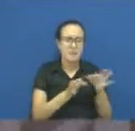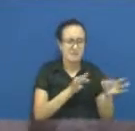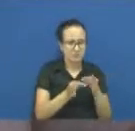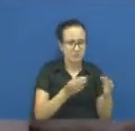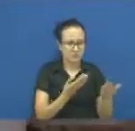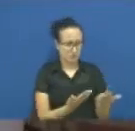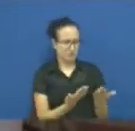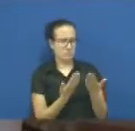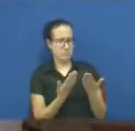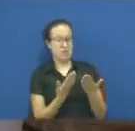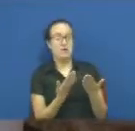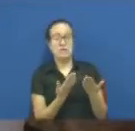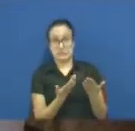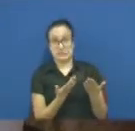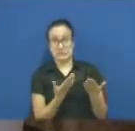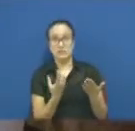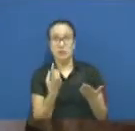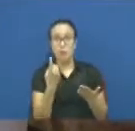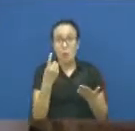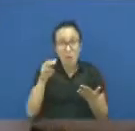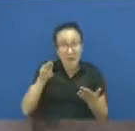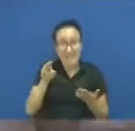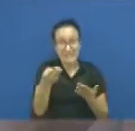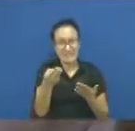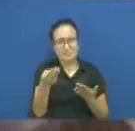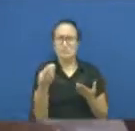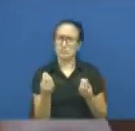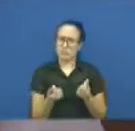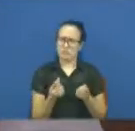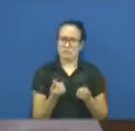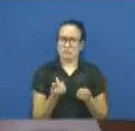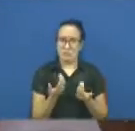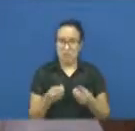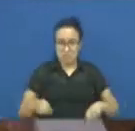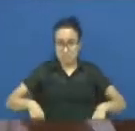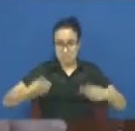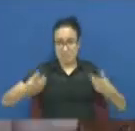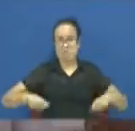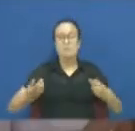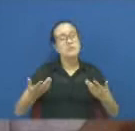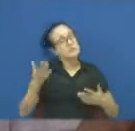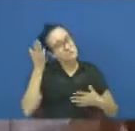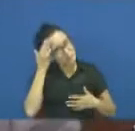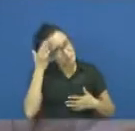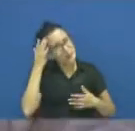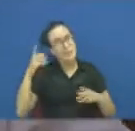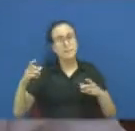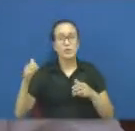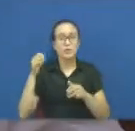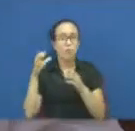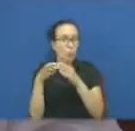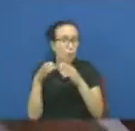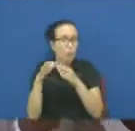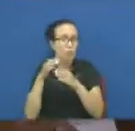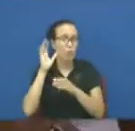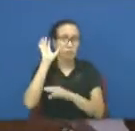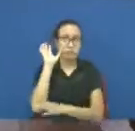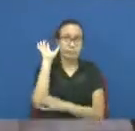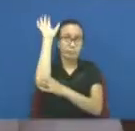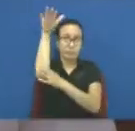gasta muito, né? Gasta muito. Hoje, acho que a folha de pagamento do nosso basquete aqui, que